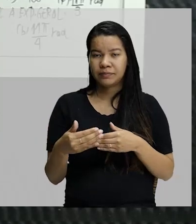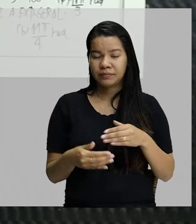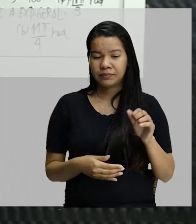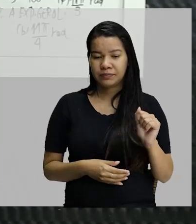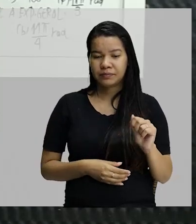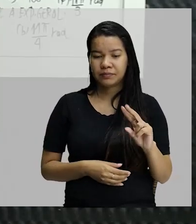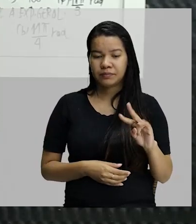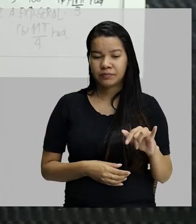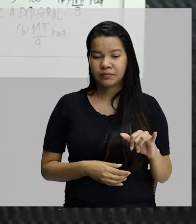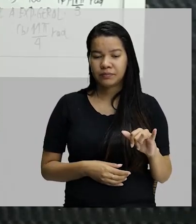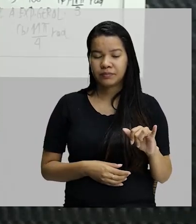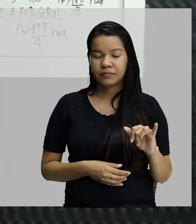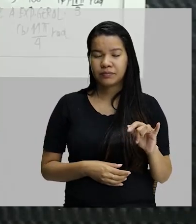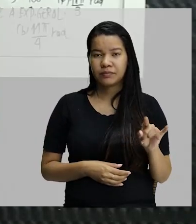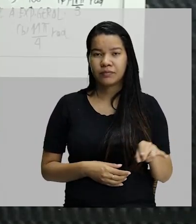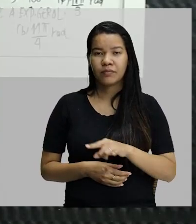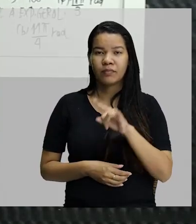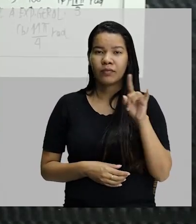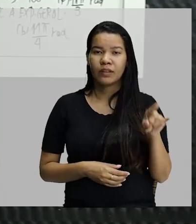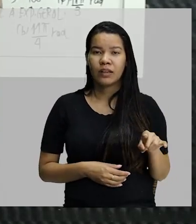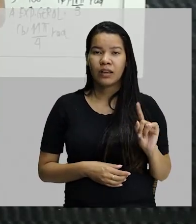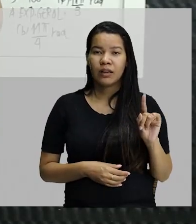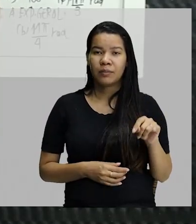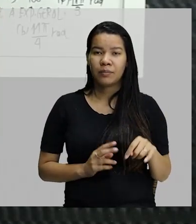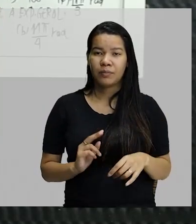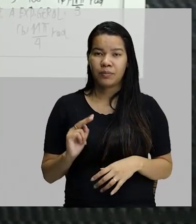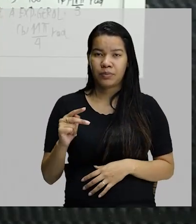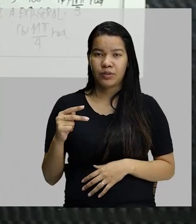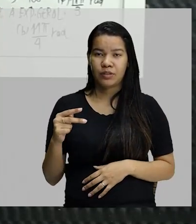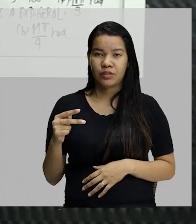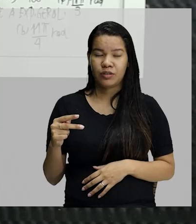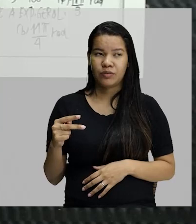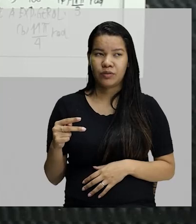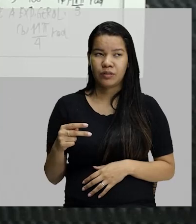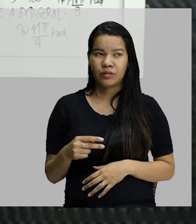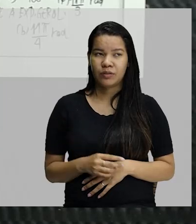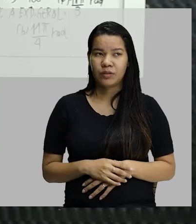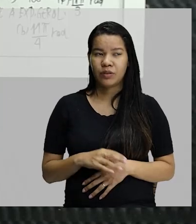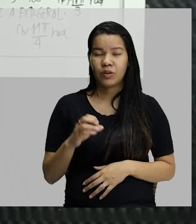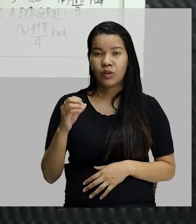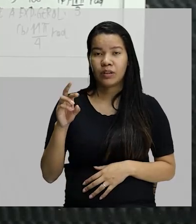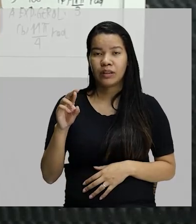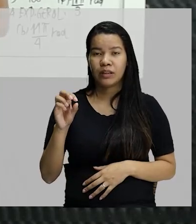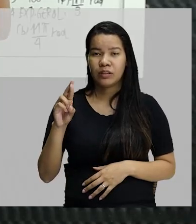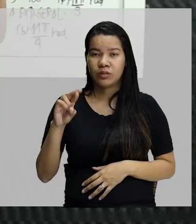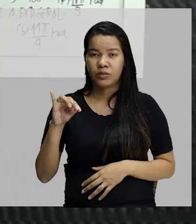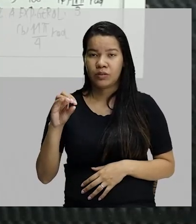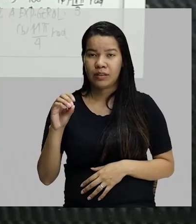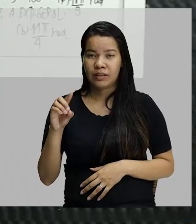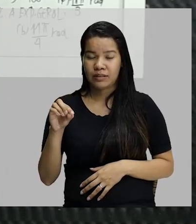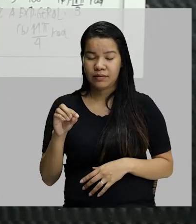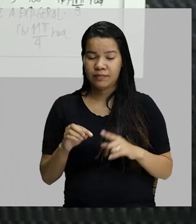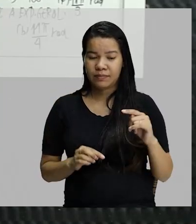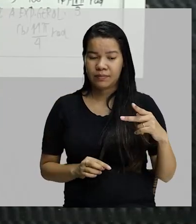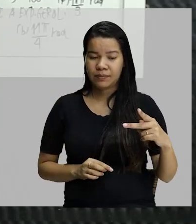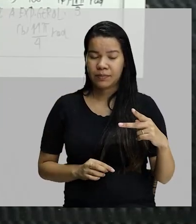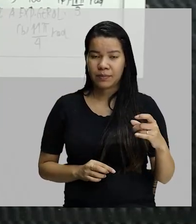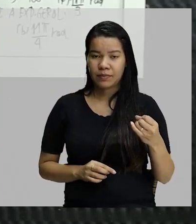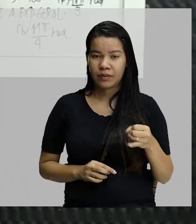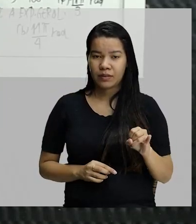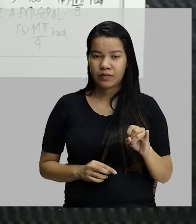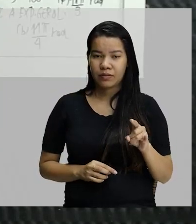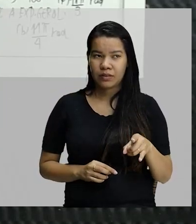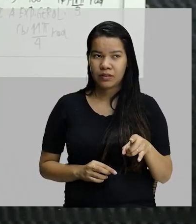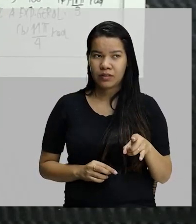no sentido anti-horário, ele é positivo. Desculpe, errei. Anti-horário é negativo. Tá? Quando você vai no